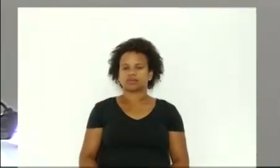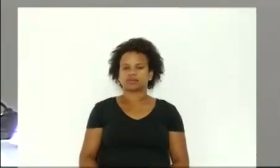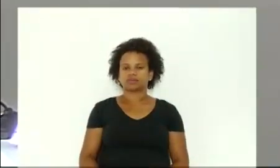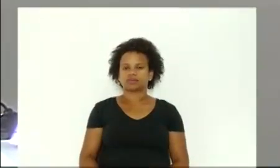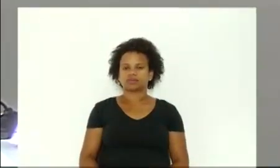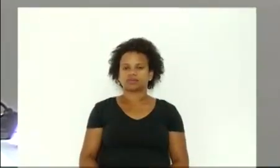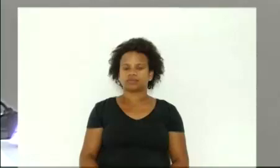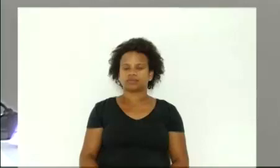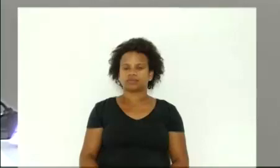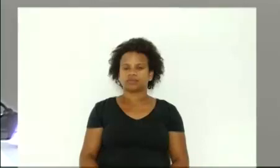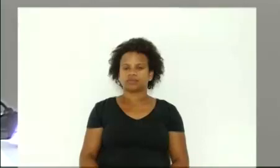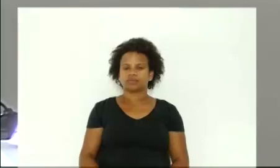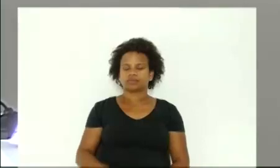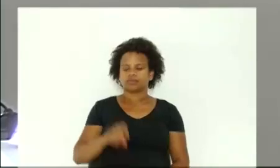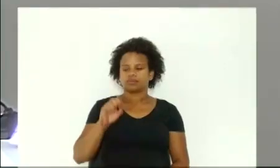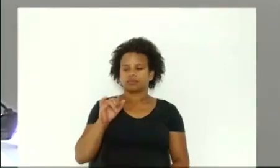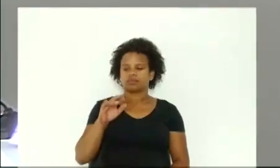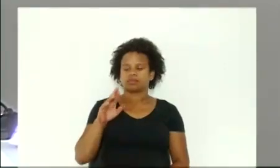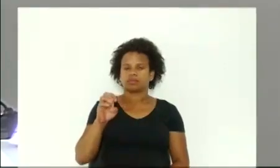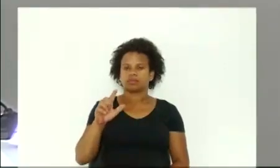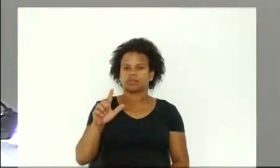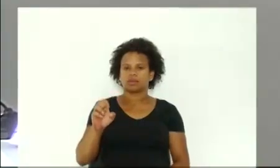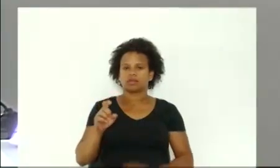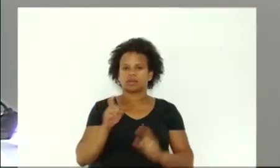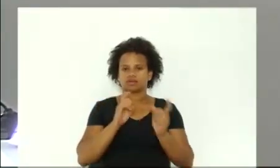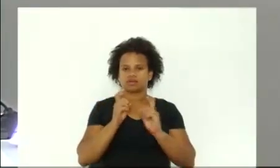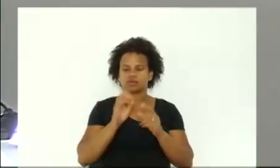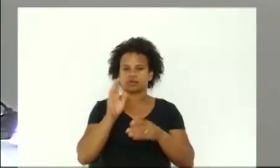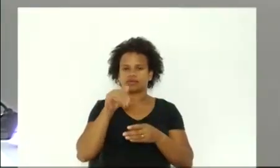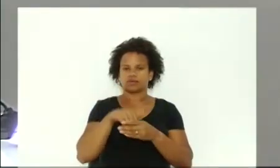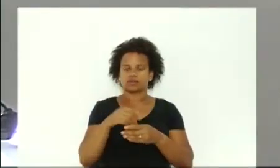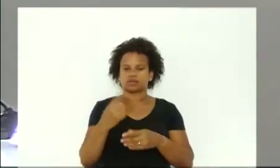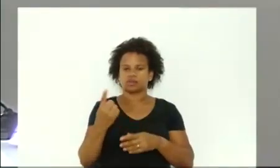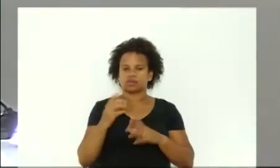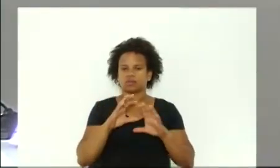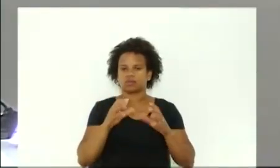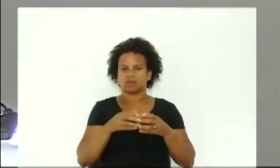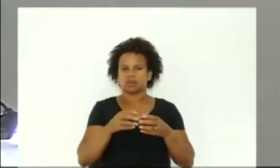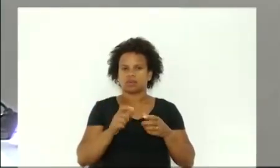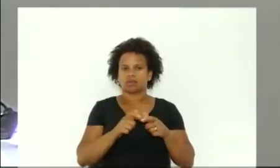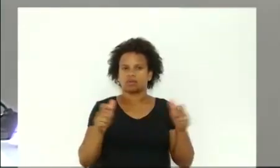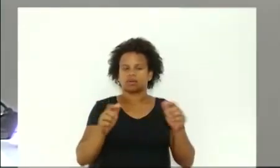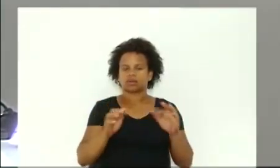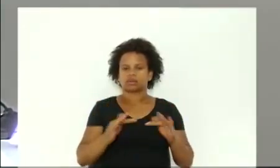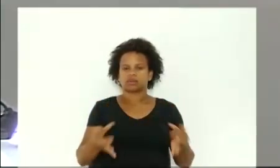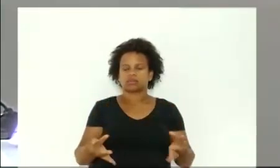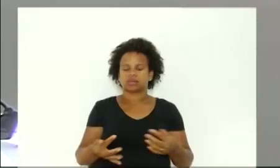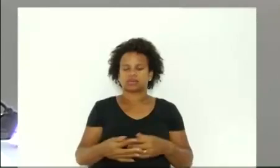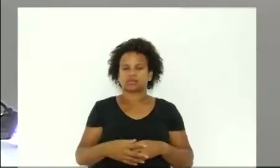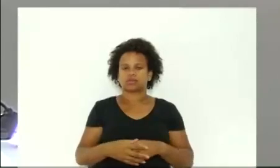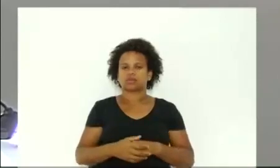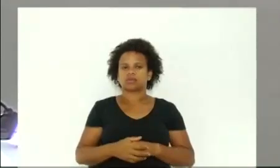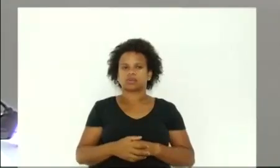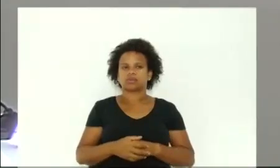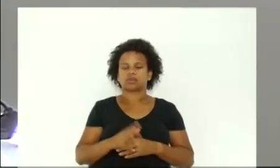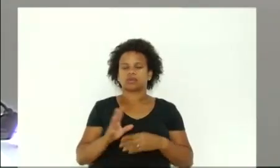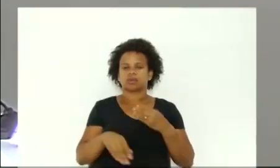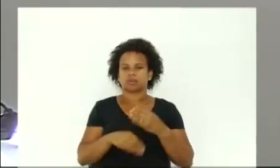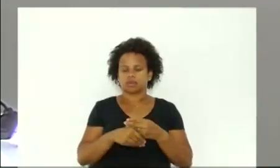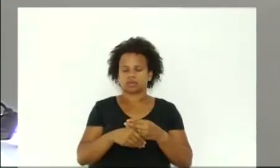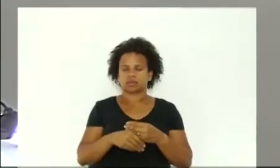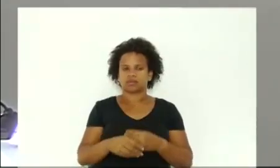Eireli. Discussão e votação únicas. Quórum, maioria simples, com emendas.